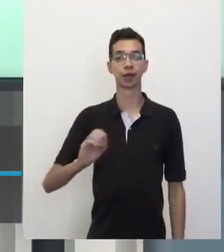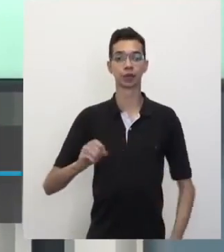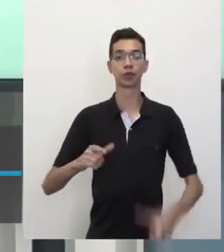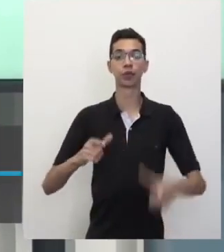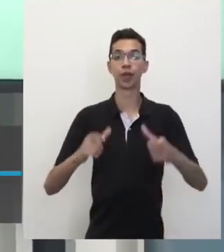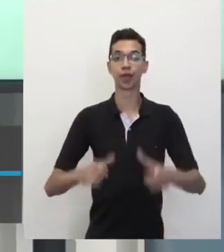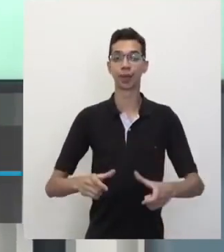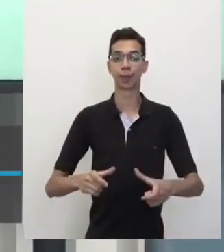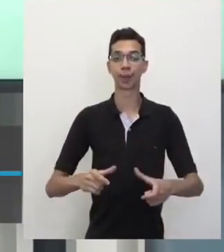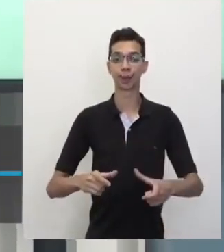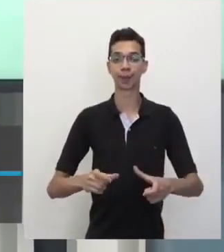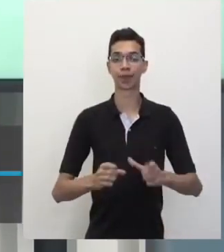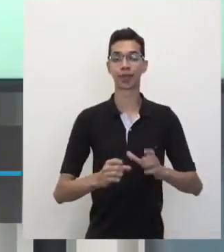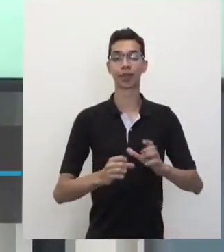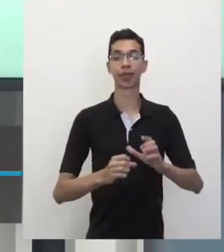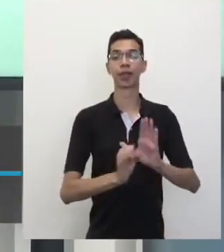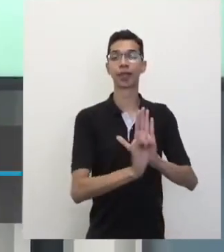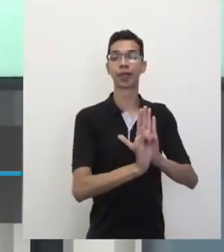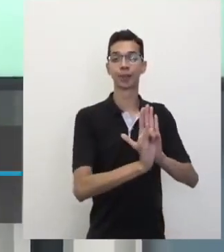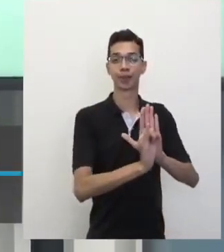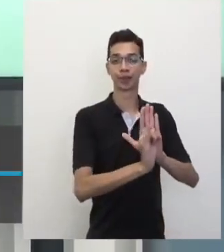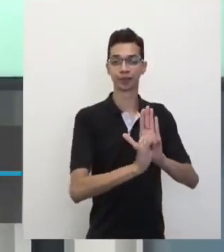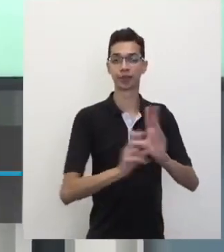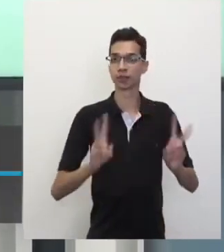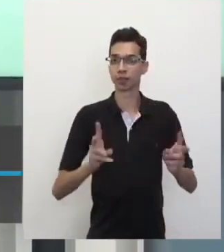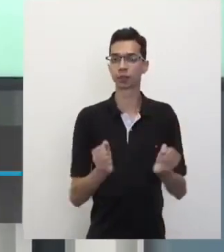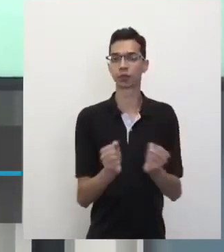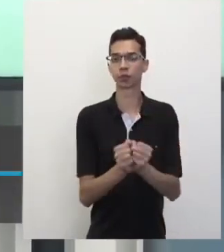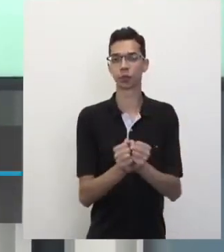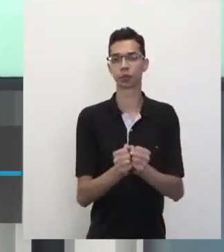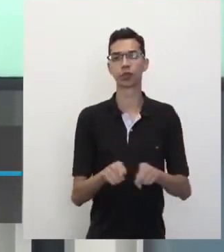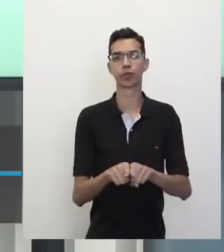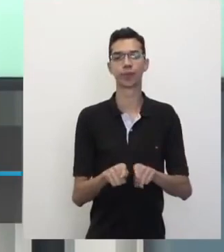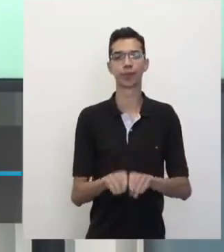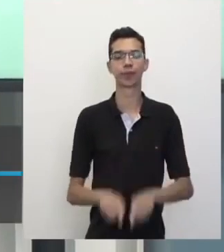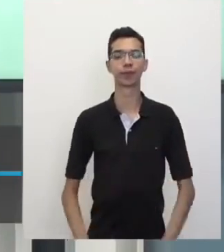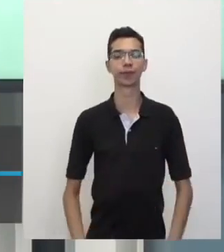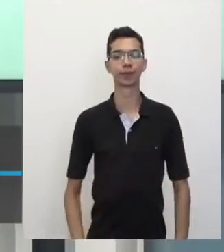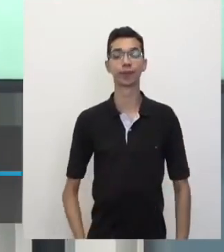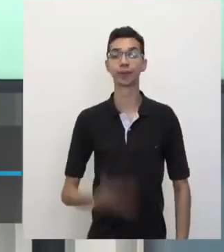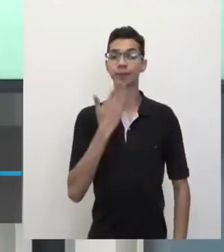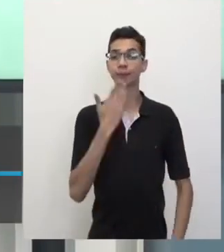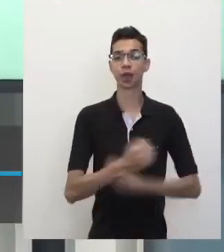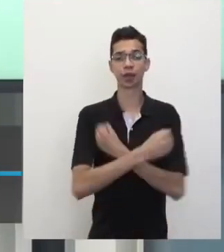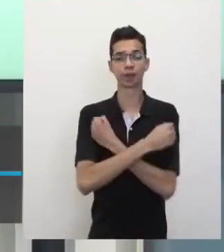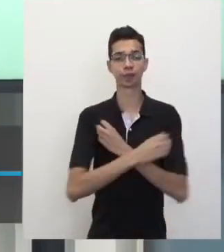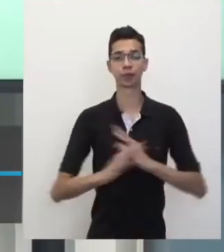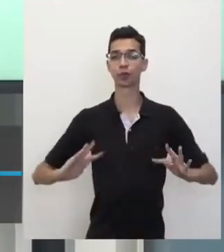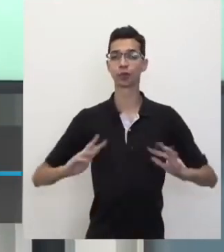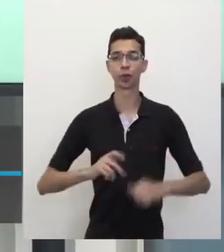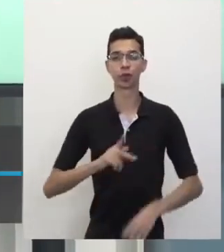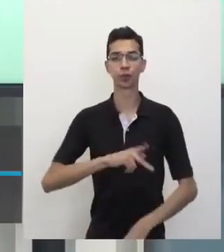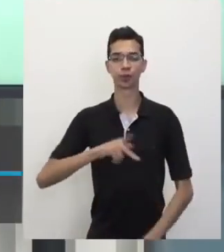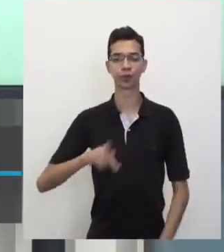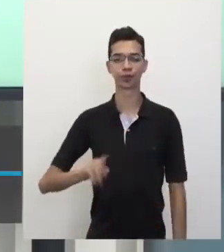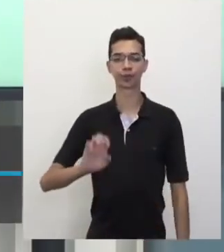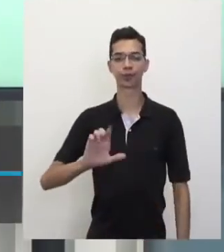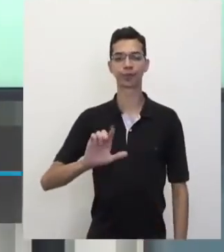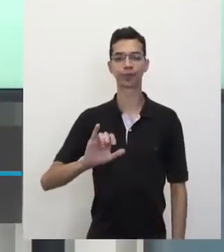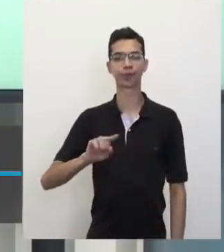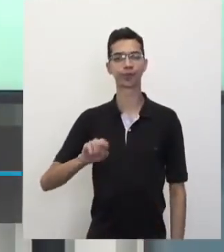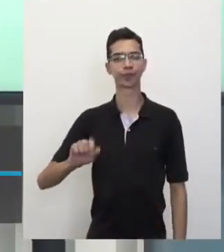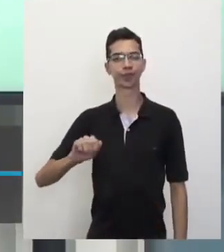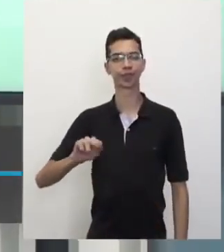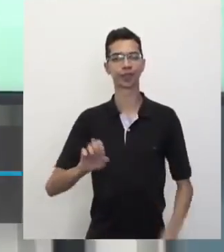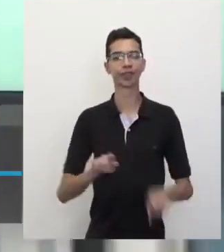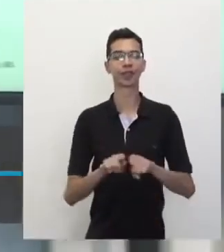falando que estão sempre com a gente, também com a diretora Miriam e o PCG Maurício, está pedindo abraços aí para todos os professores, Elisane e Ricardo. Um abraço então